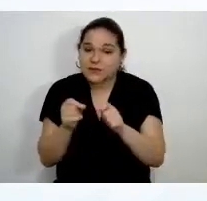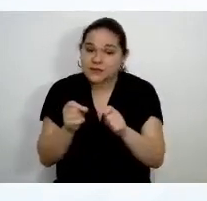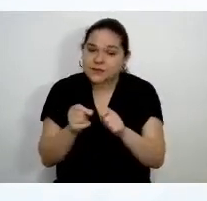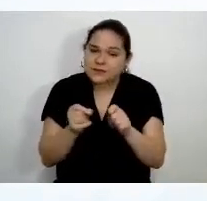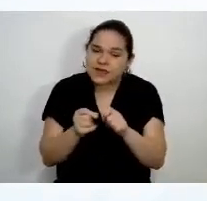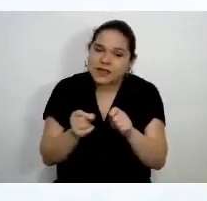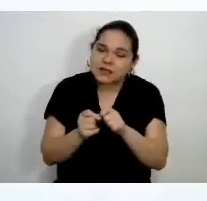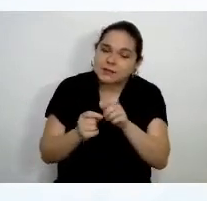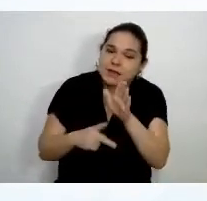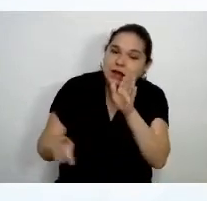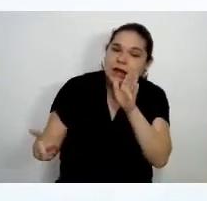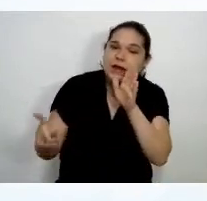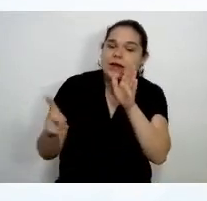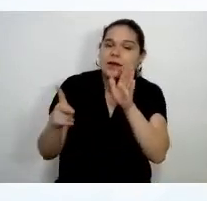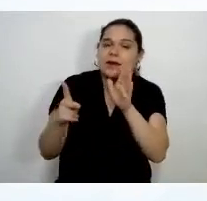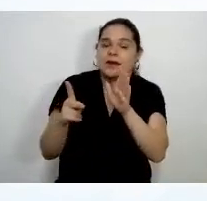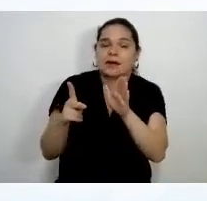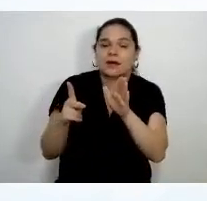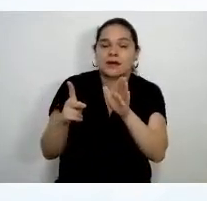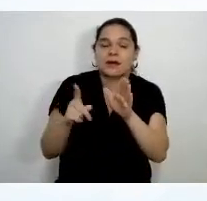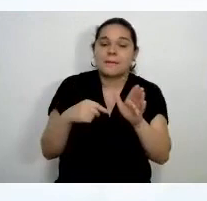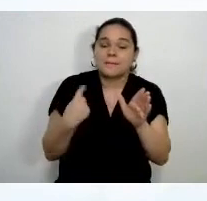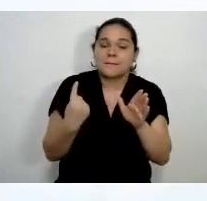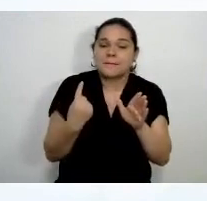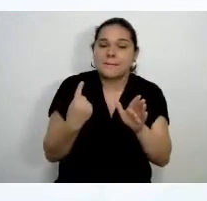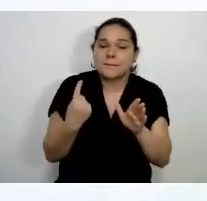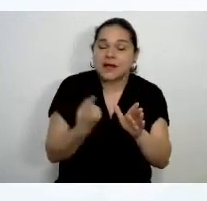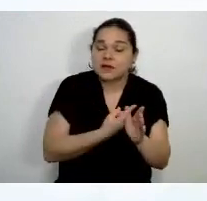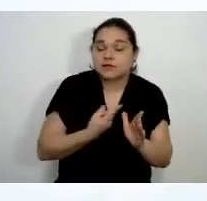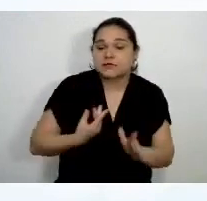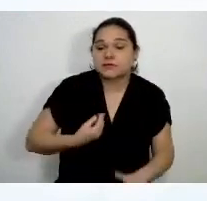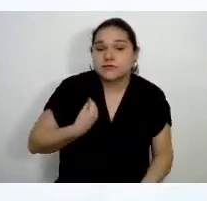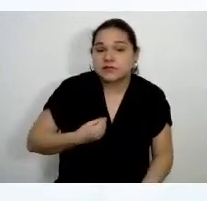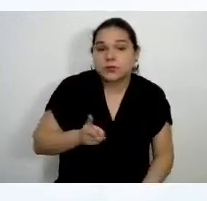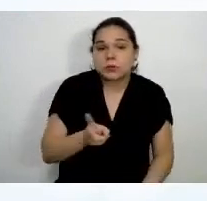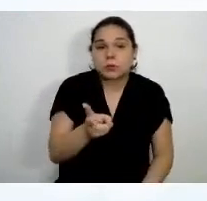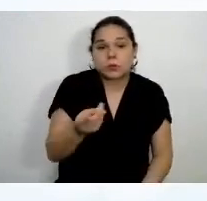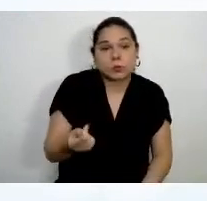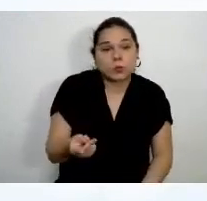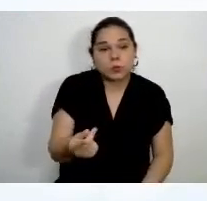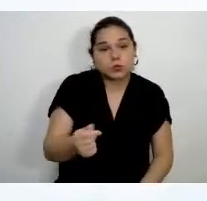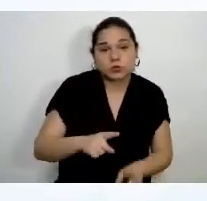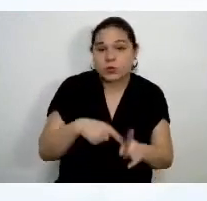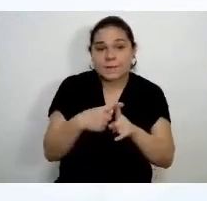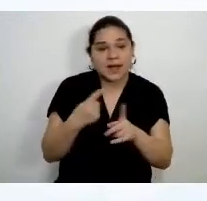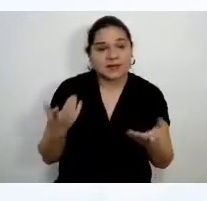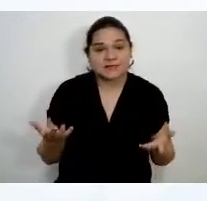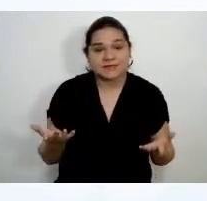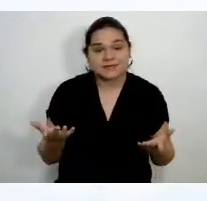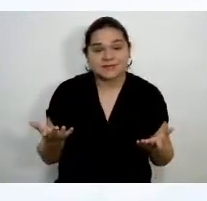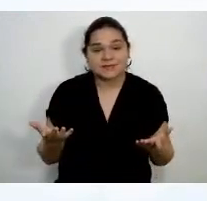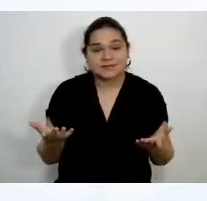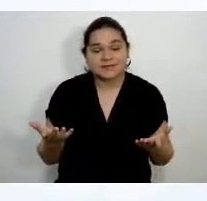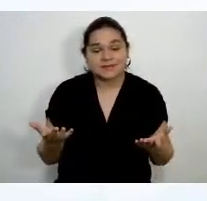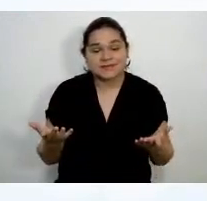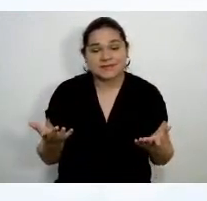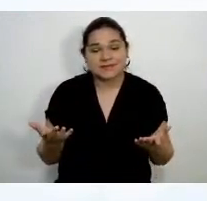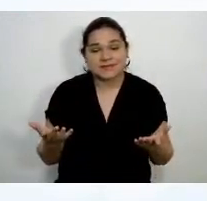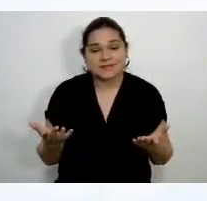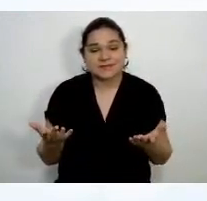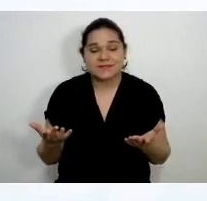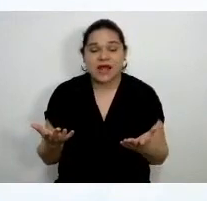pela própria divindade para sobreviver mais e mais, né? É o instinto de sobrevivência que foi nos